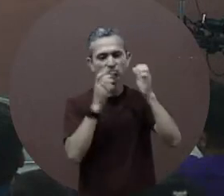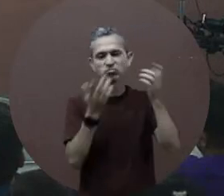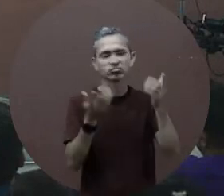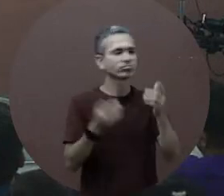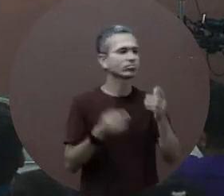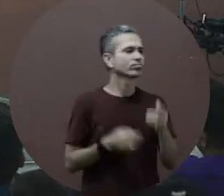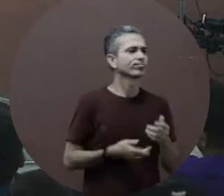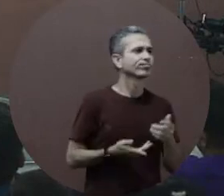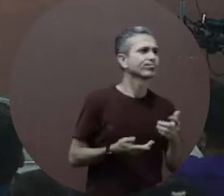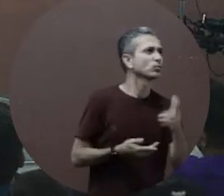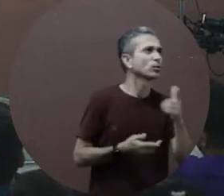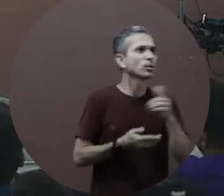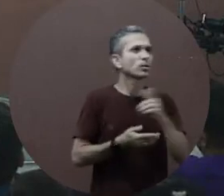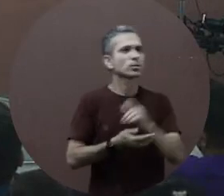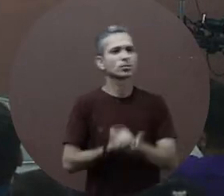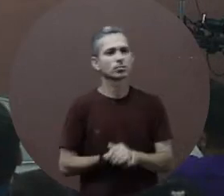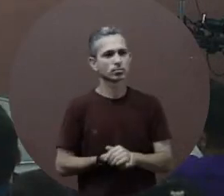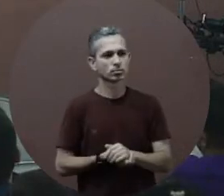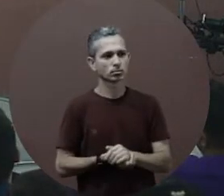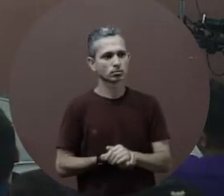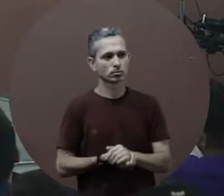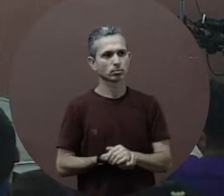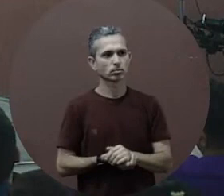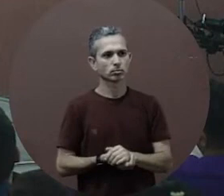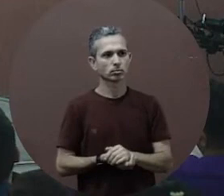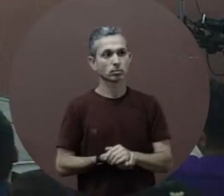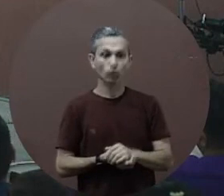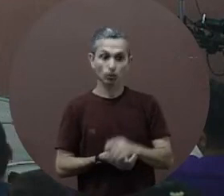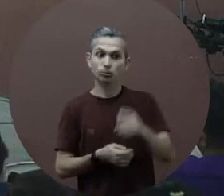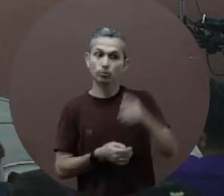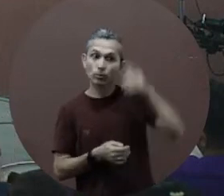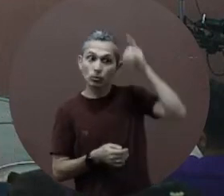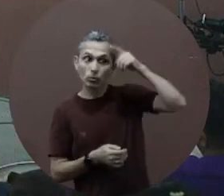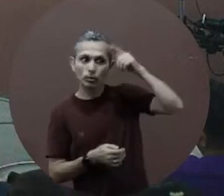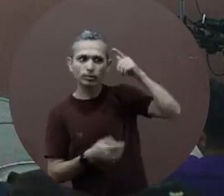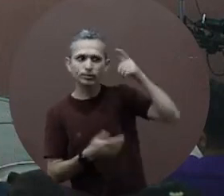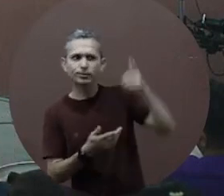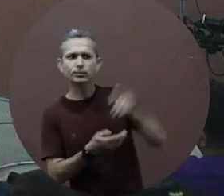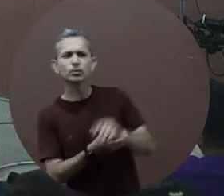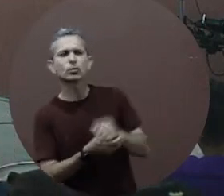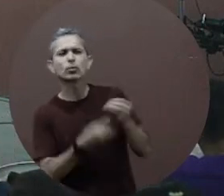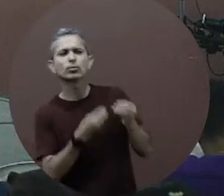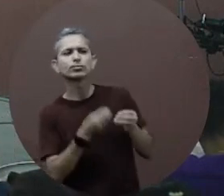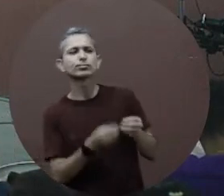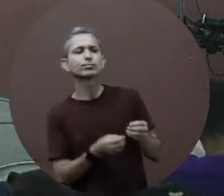Líder que precisa da carteirada para poder liderar, ele não é líder.